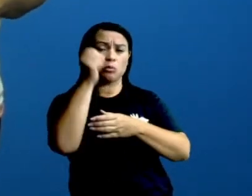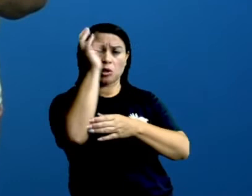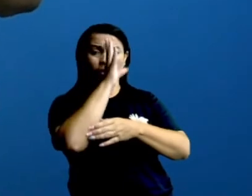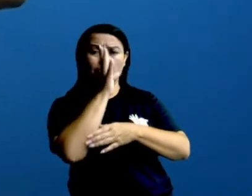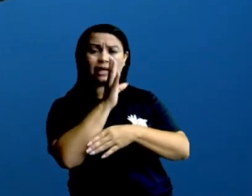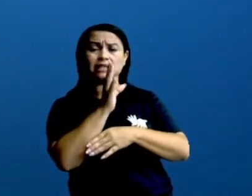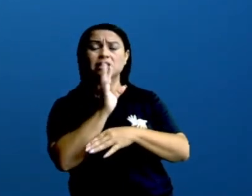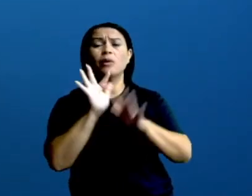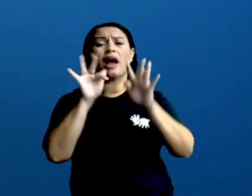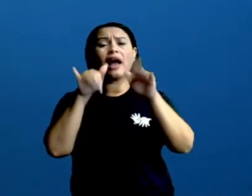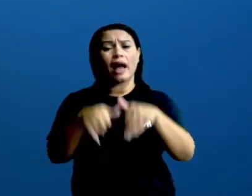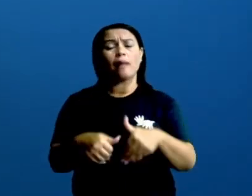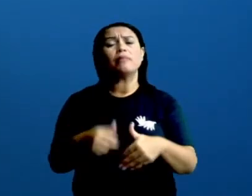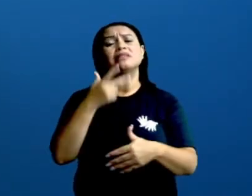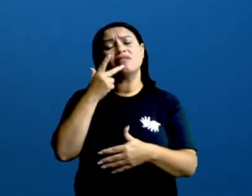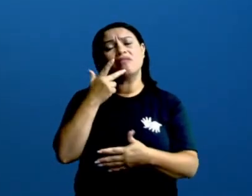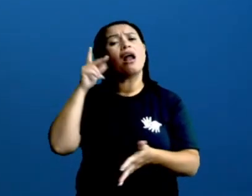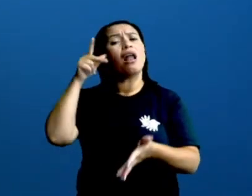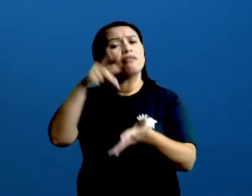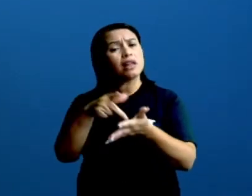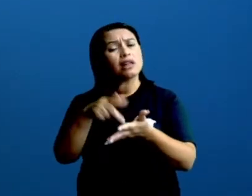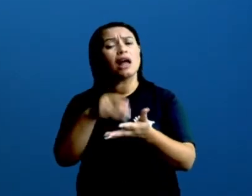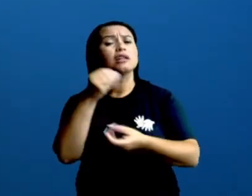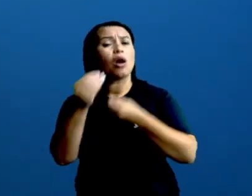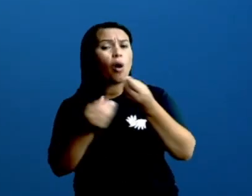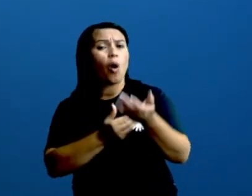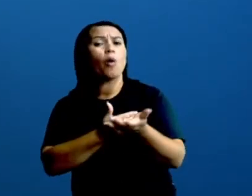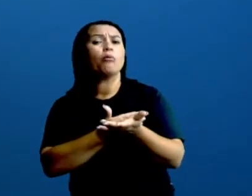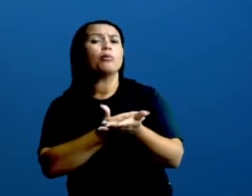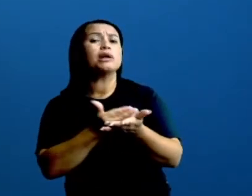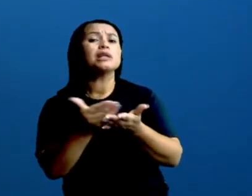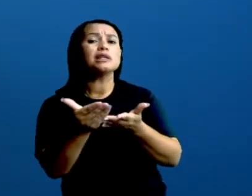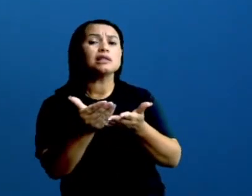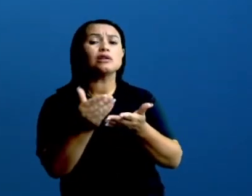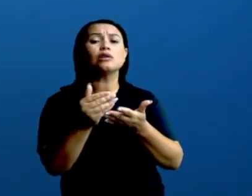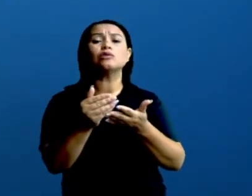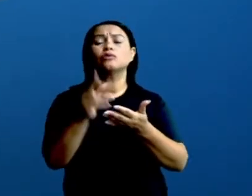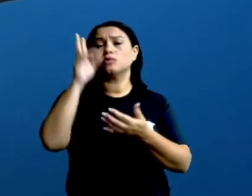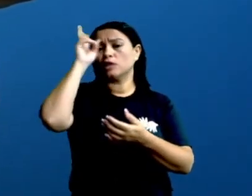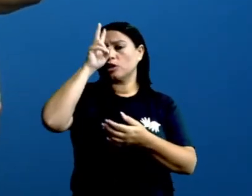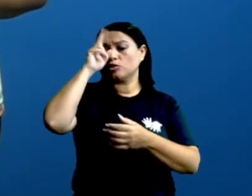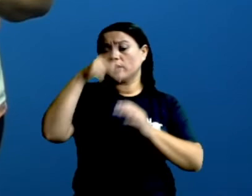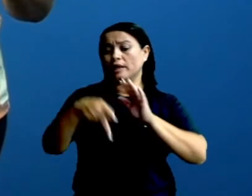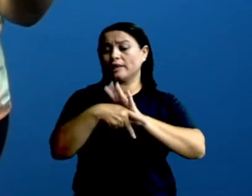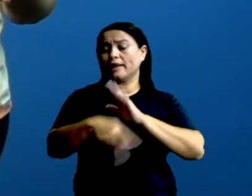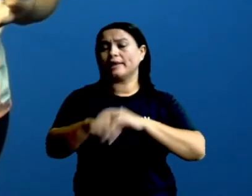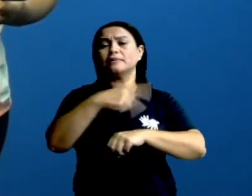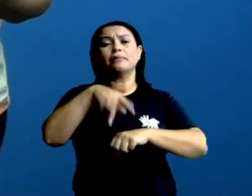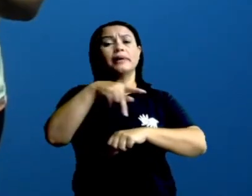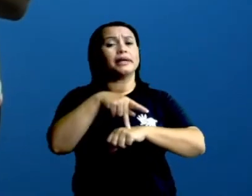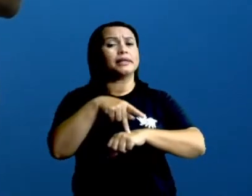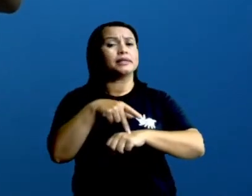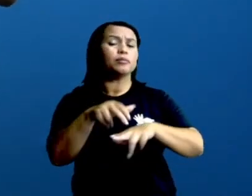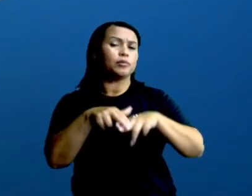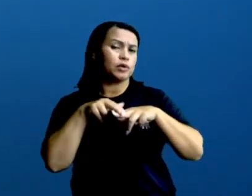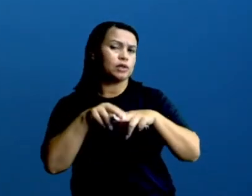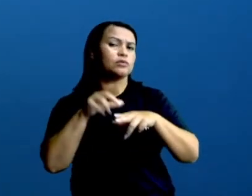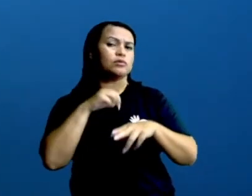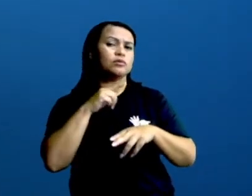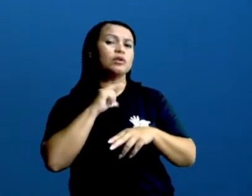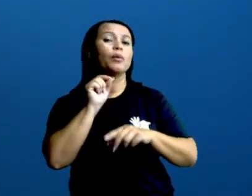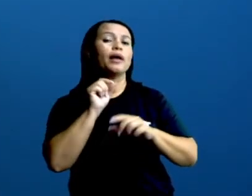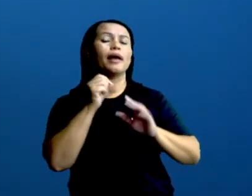de fato a contar como foi o início da construção da história desse país. Tudo isso tem a ver